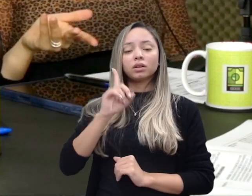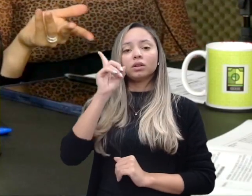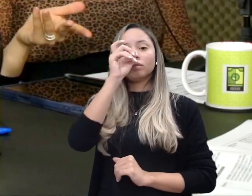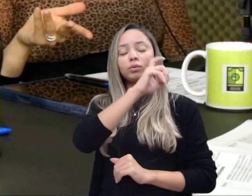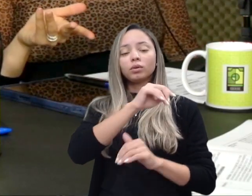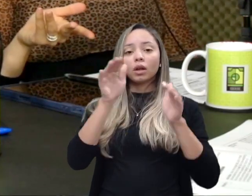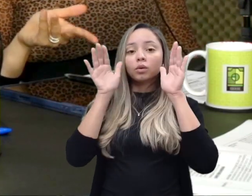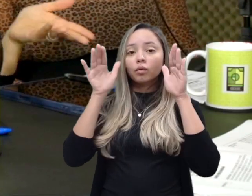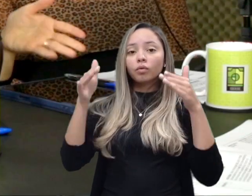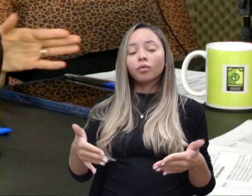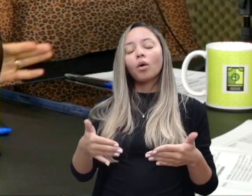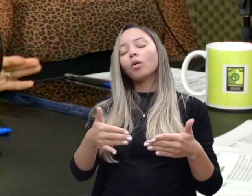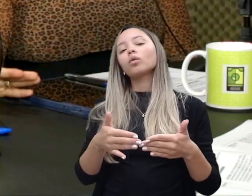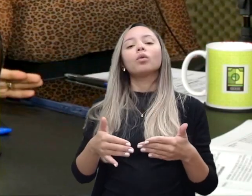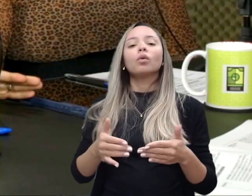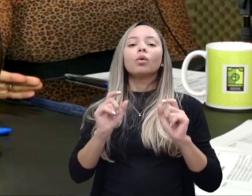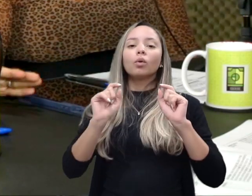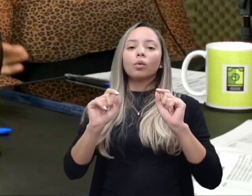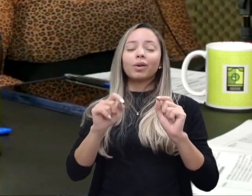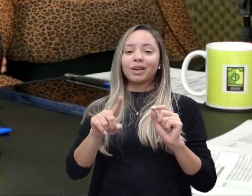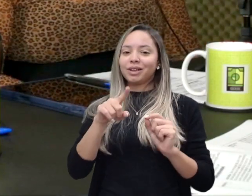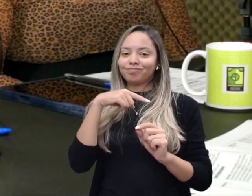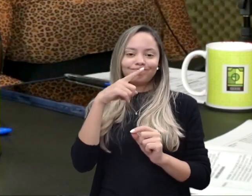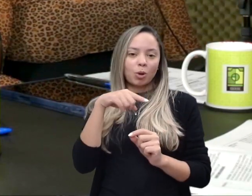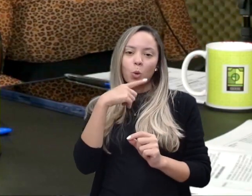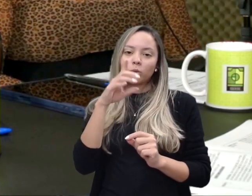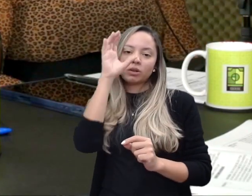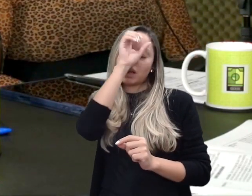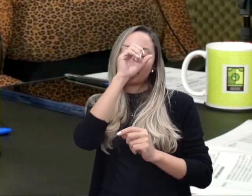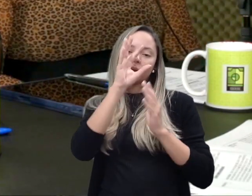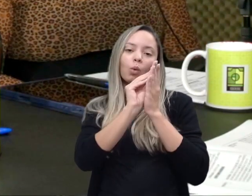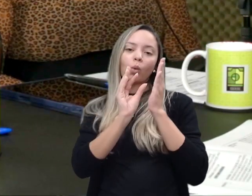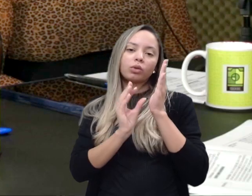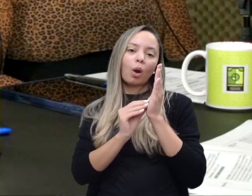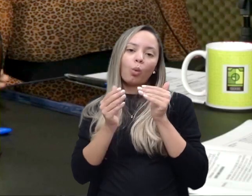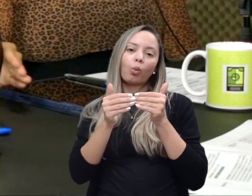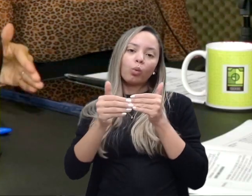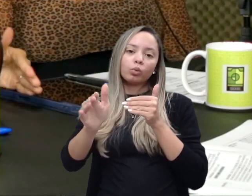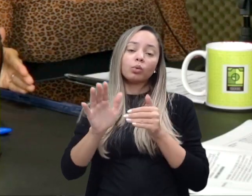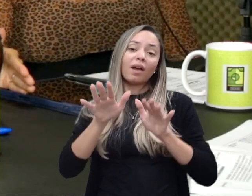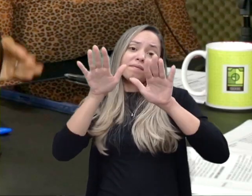pautado no discurso de ele não tem condições de aprender o conteúdo daqui para frente. Então ele